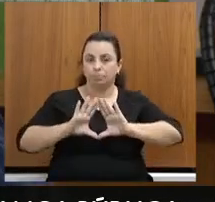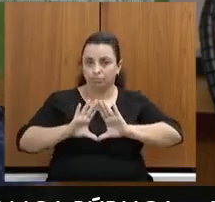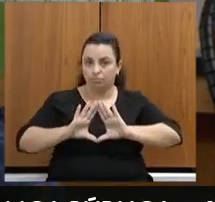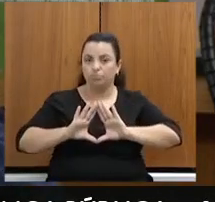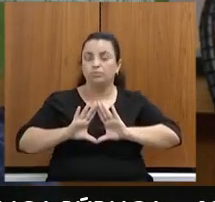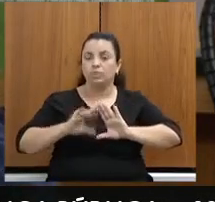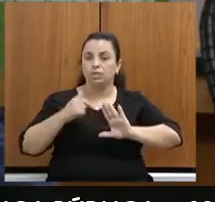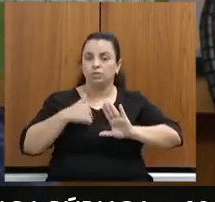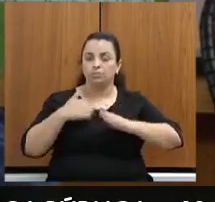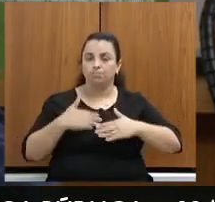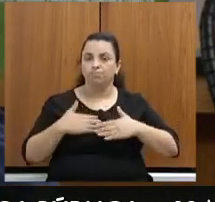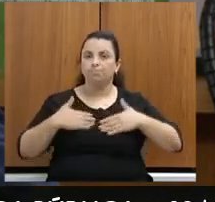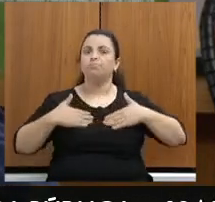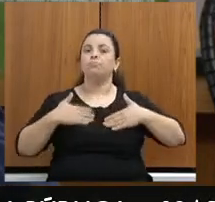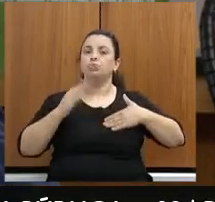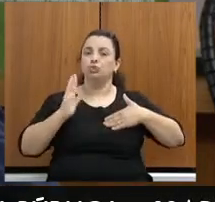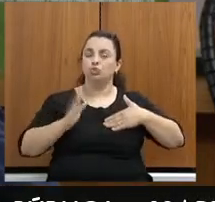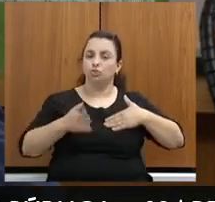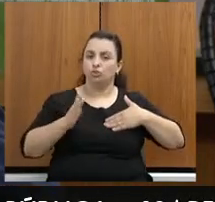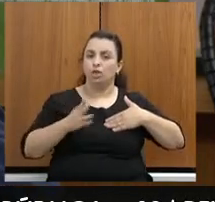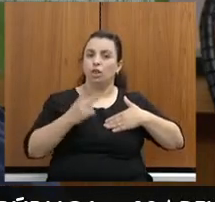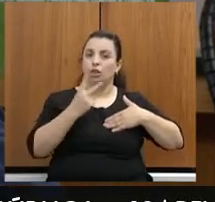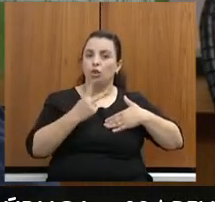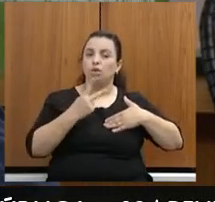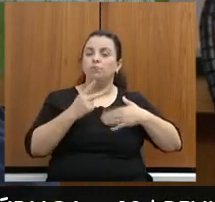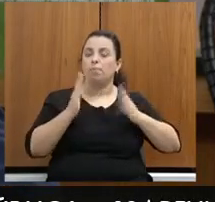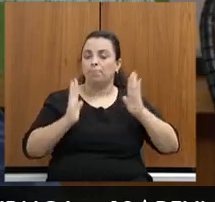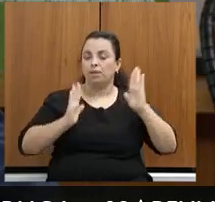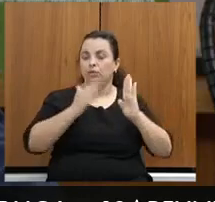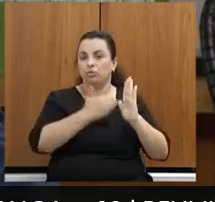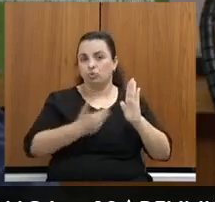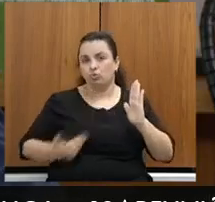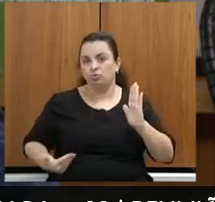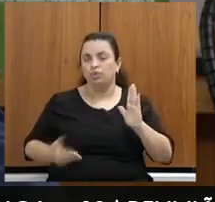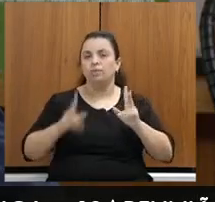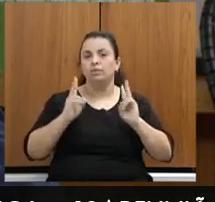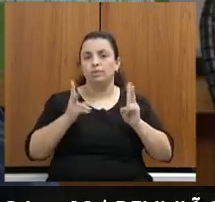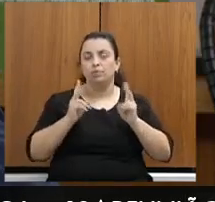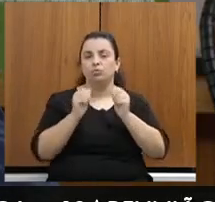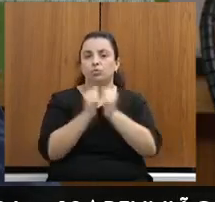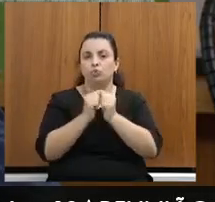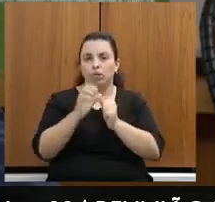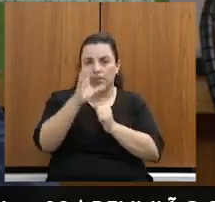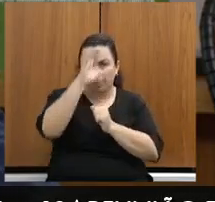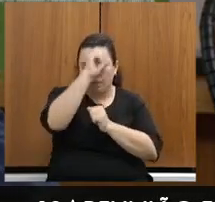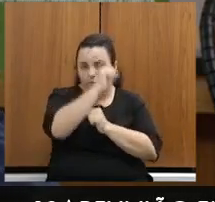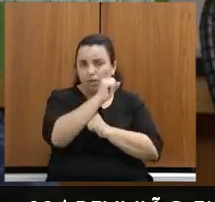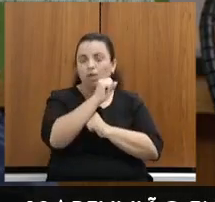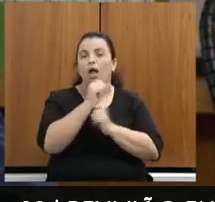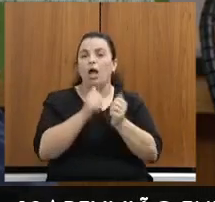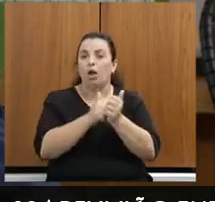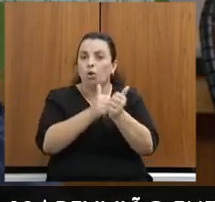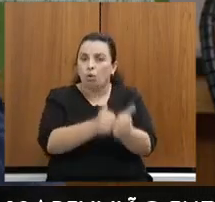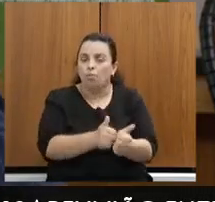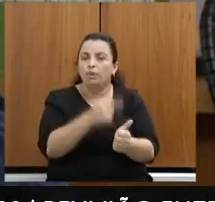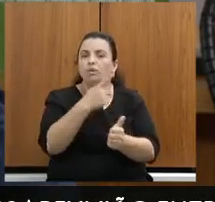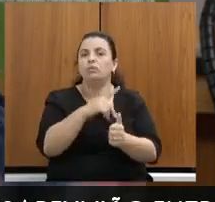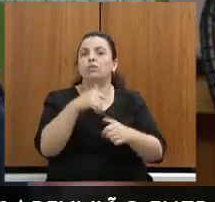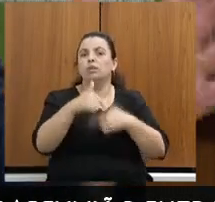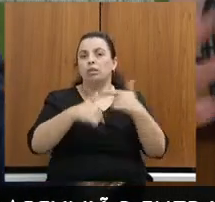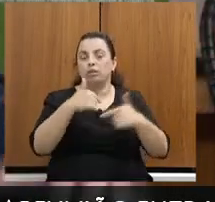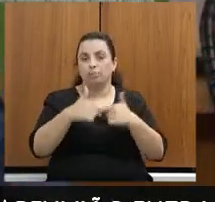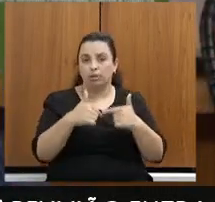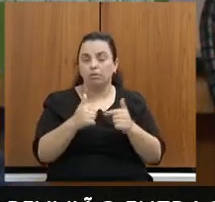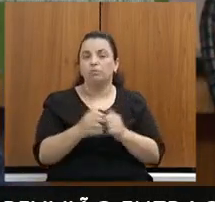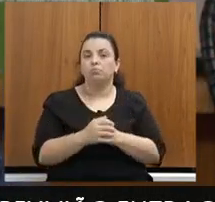a honra aí já nos dois mandatos sempre aprendendo acompanhando o trabalho de vossa excelência cumprimentar aqui